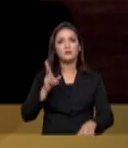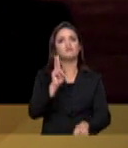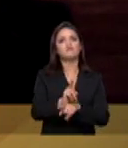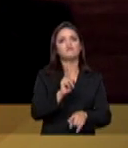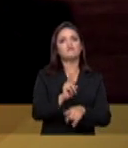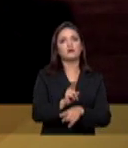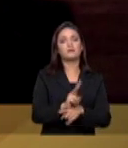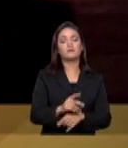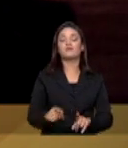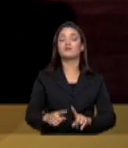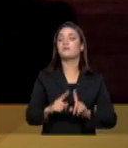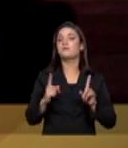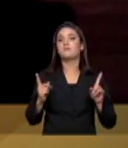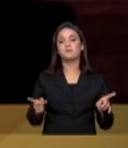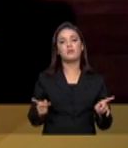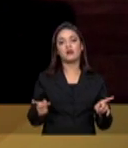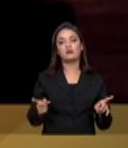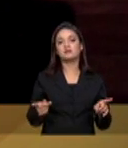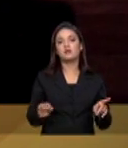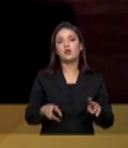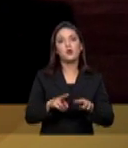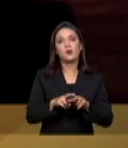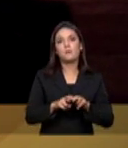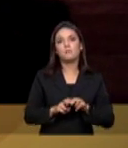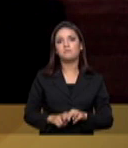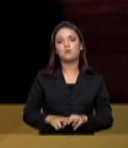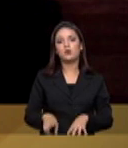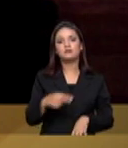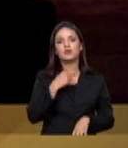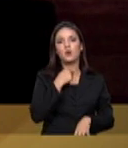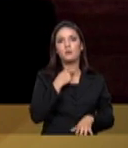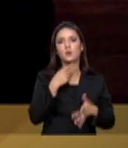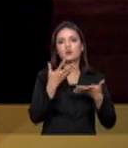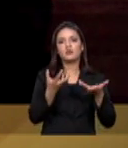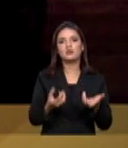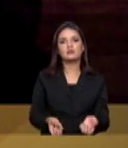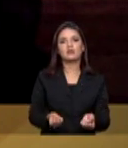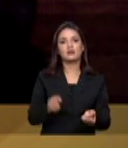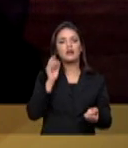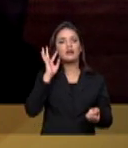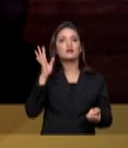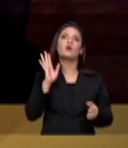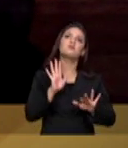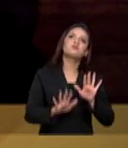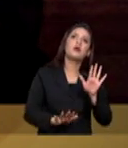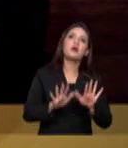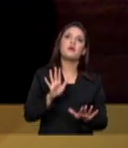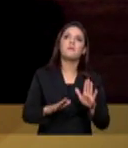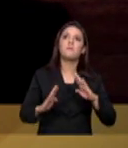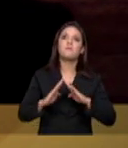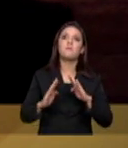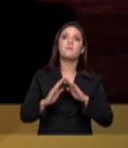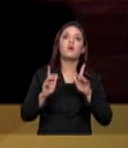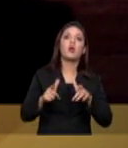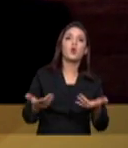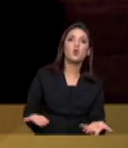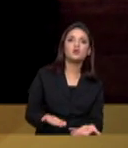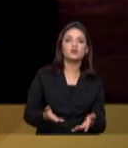normativamente a teoria do fato indígena a vez que não dependo da Constituição